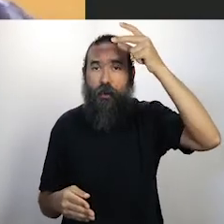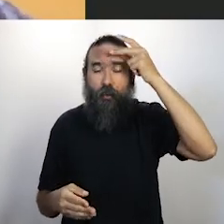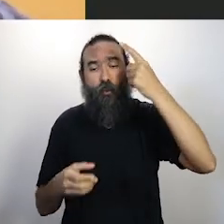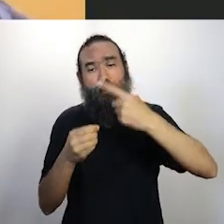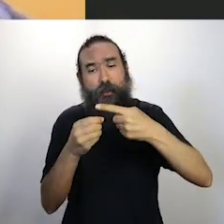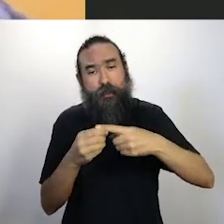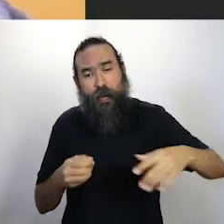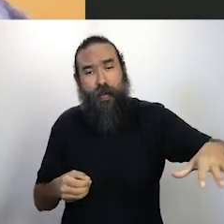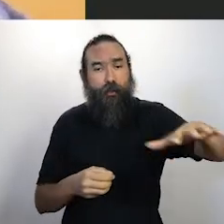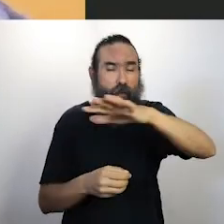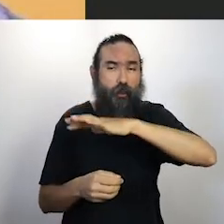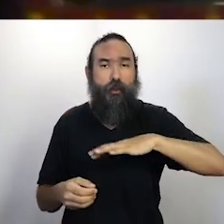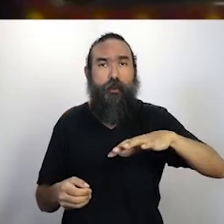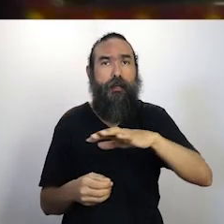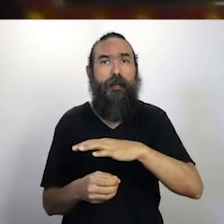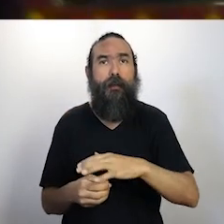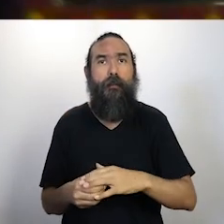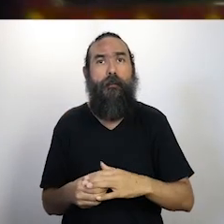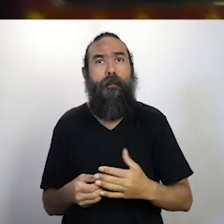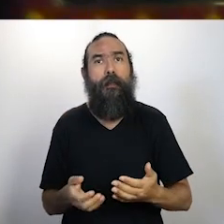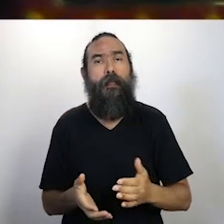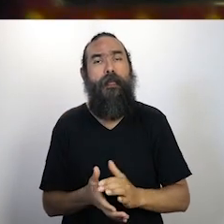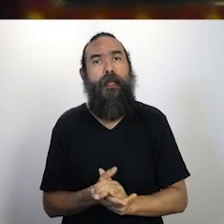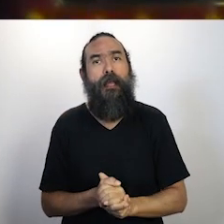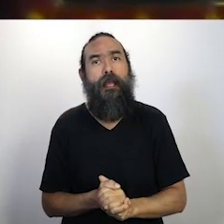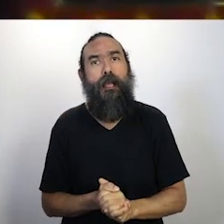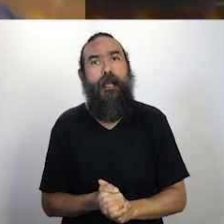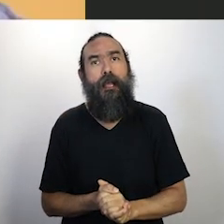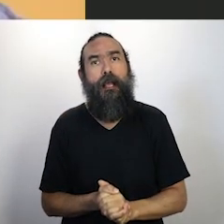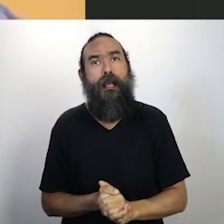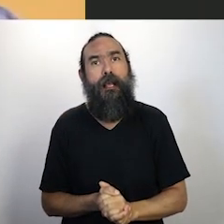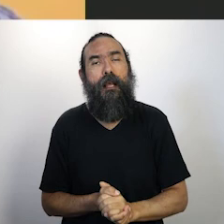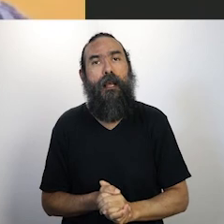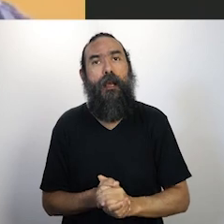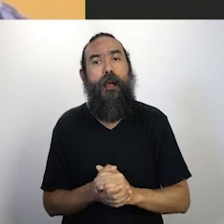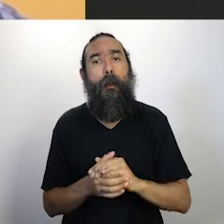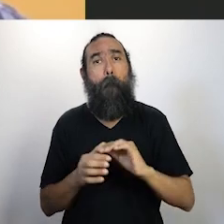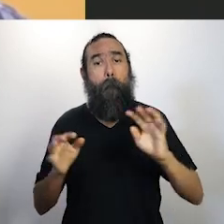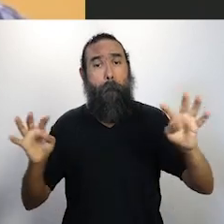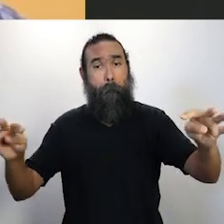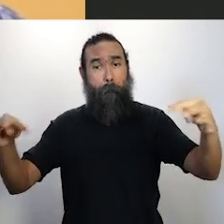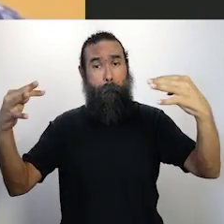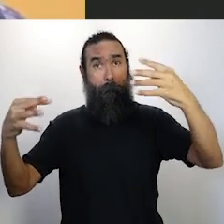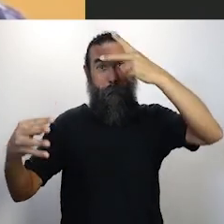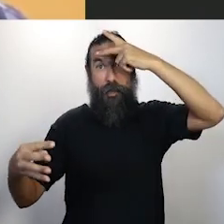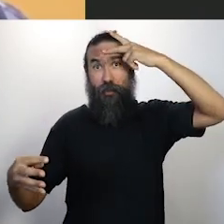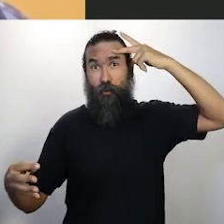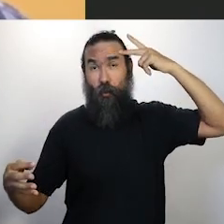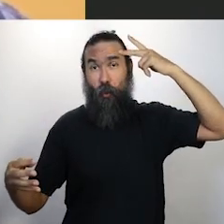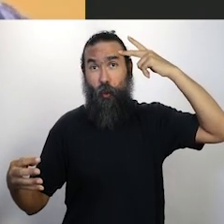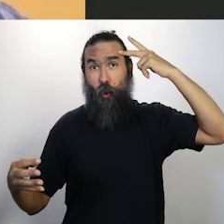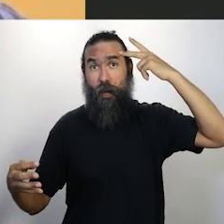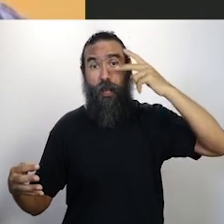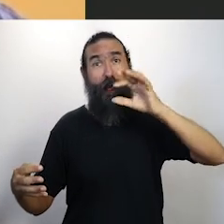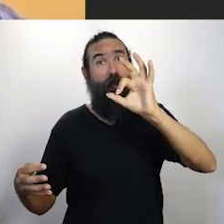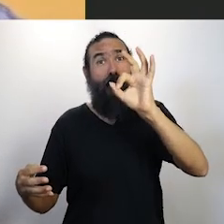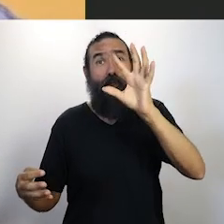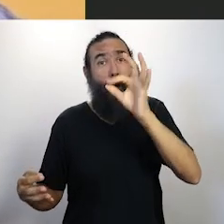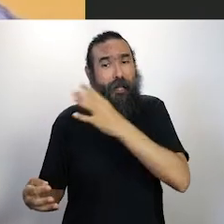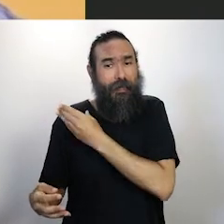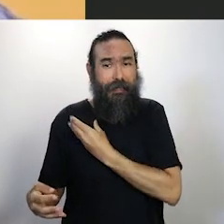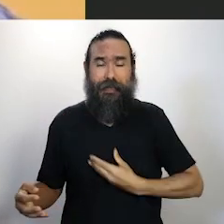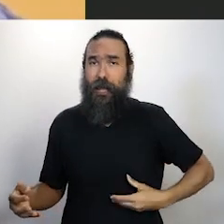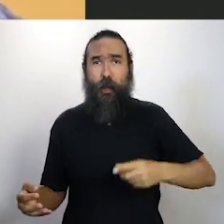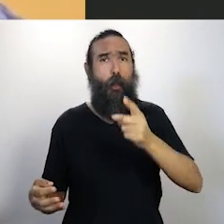conceito de público restrito público não é só o que é estatal não as manifestações culturais